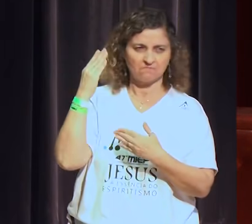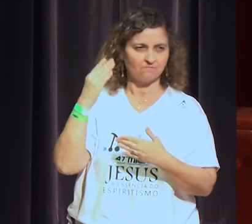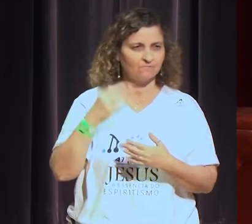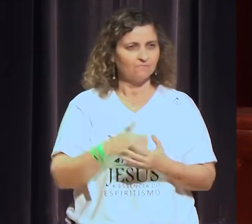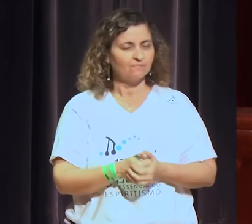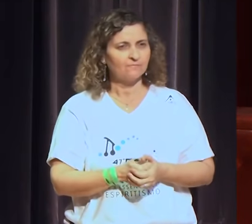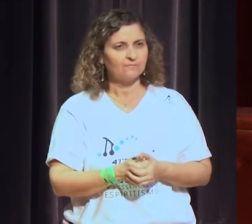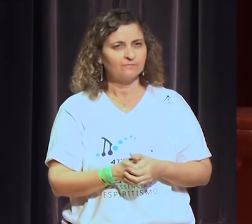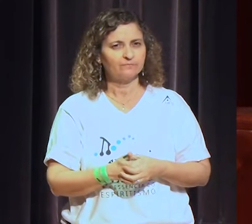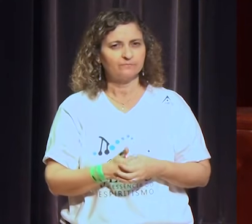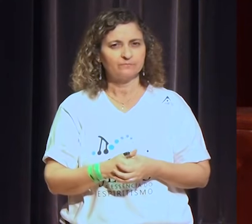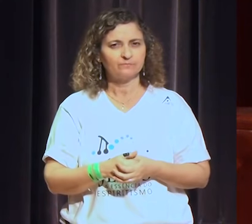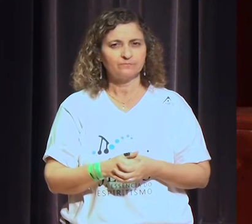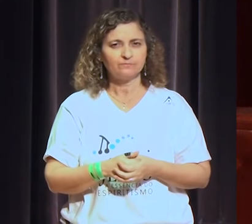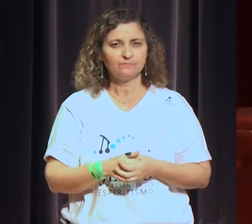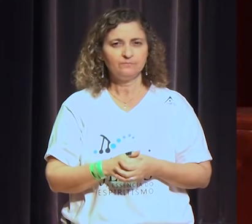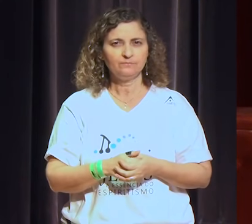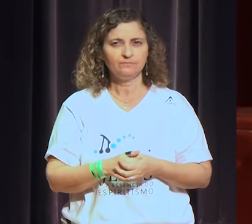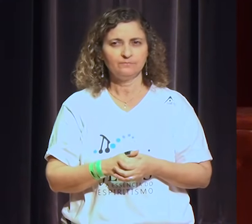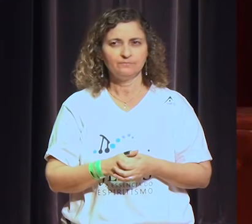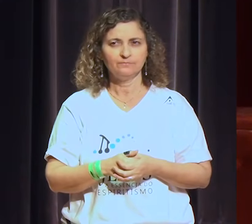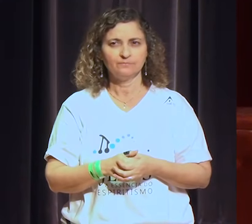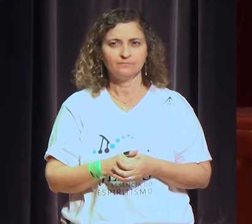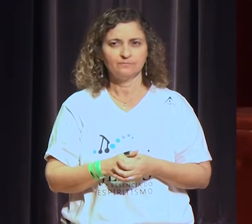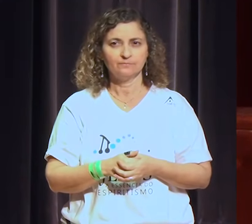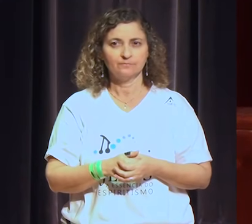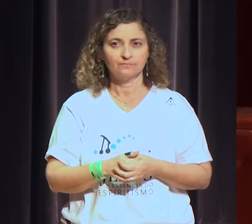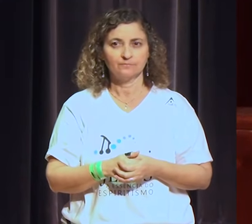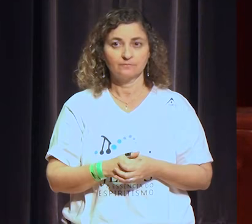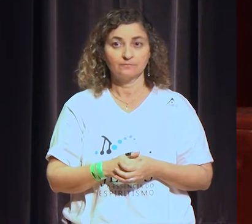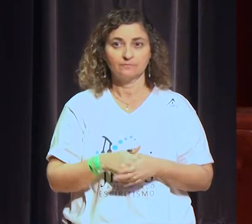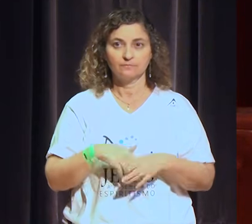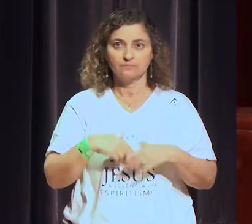ruim, de despeito, de inveja.